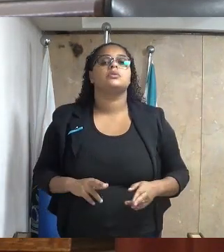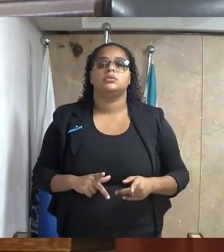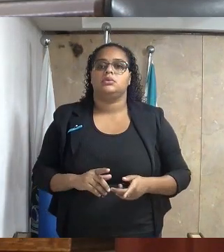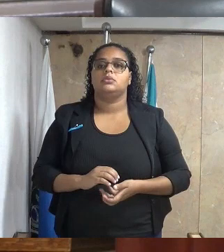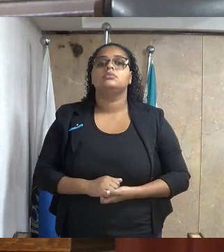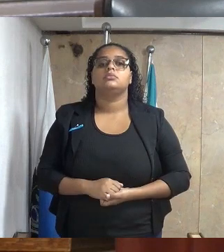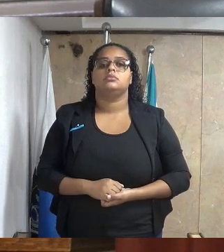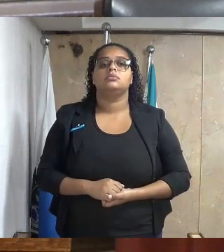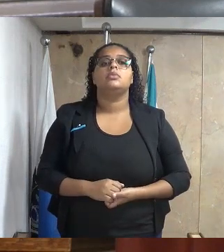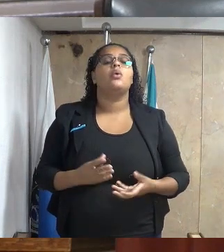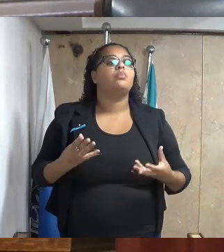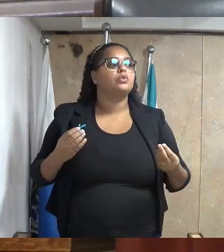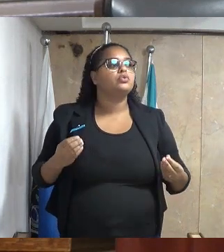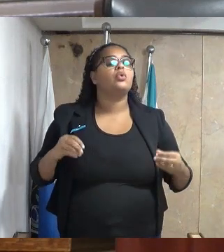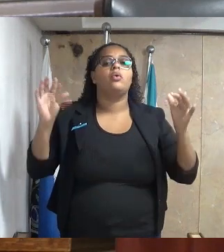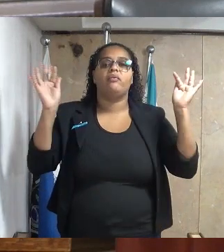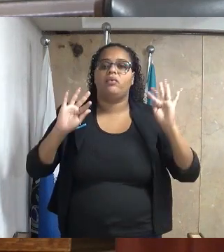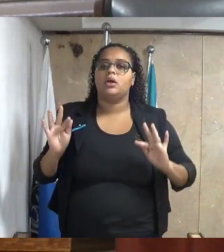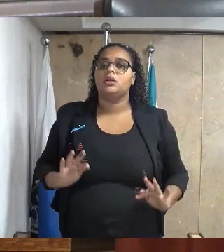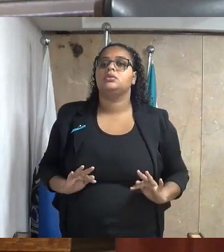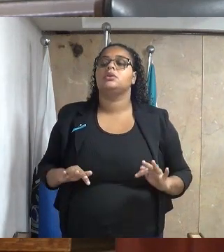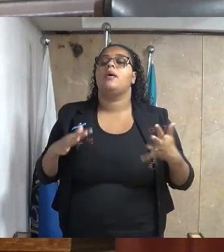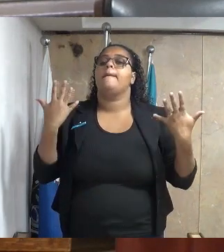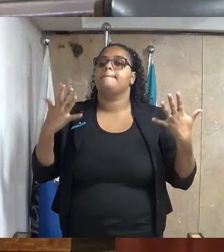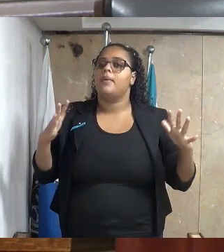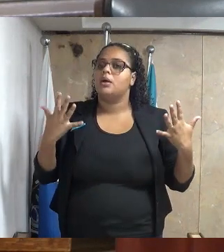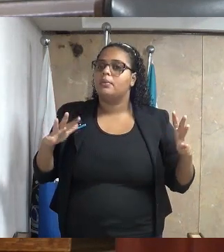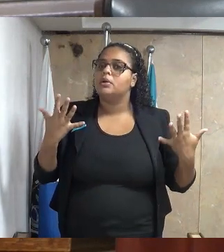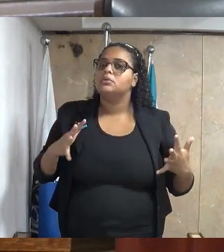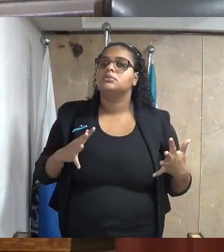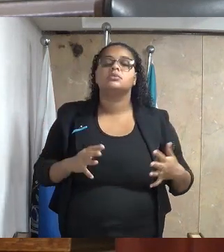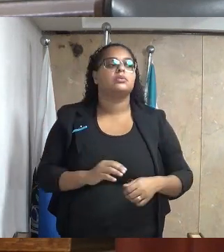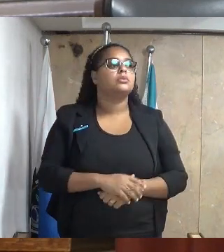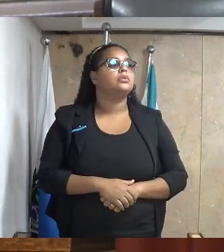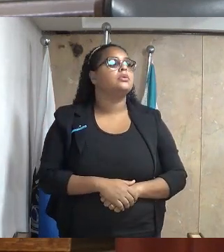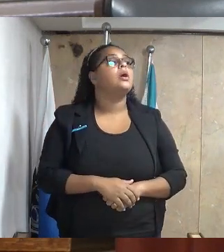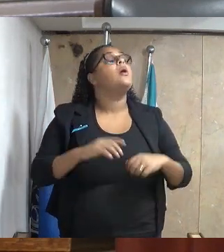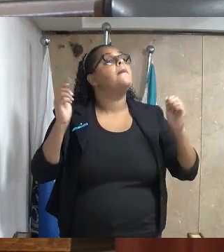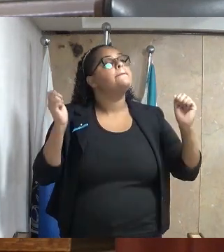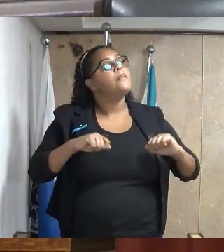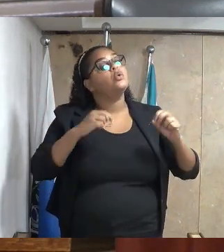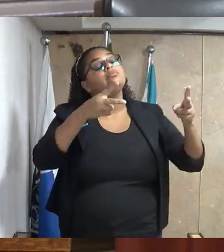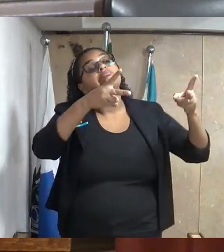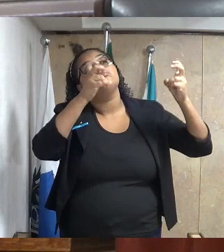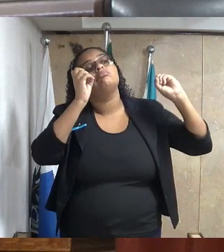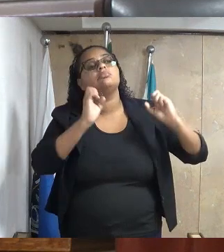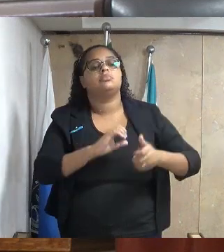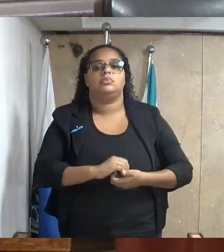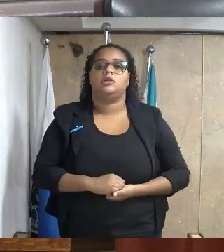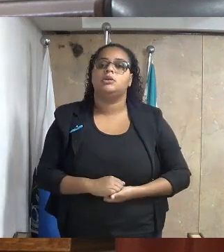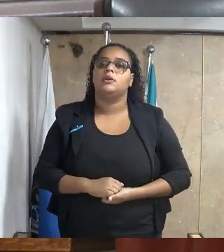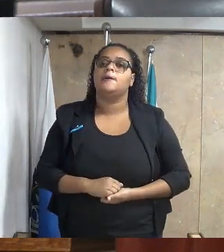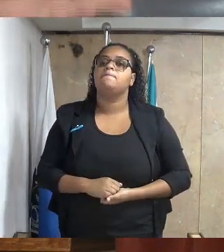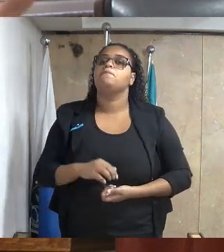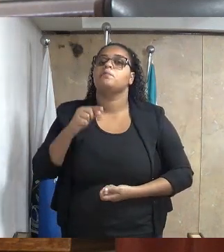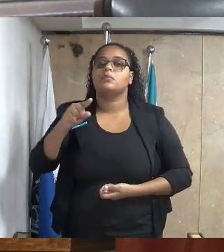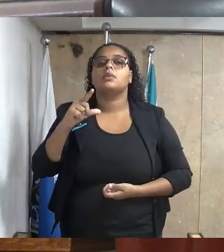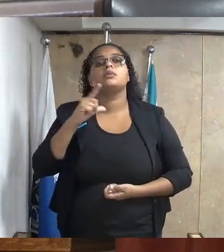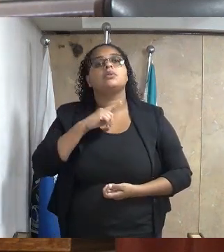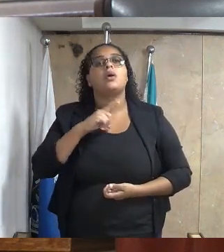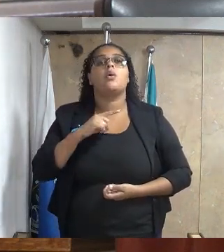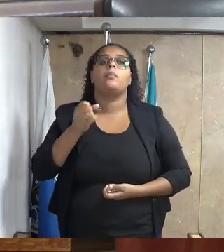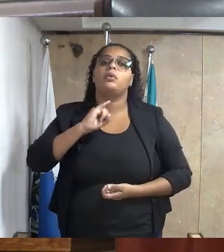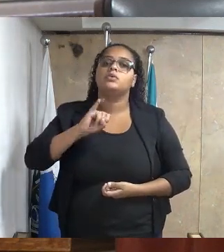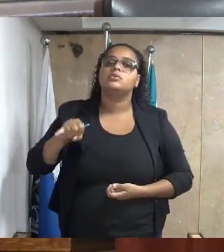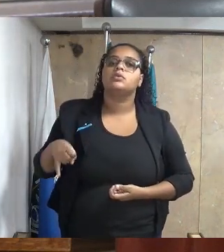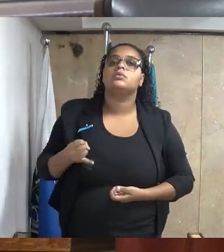Excelência, muito feliz na fala, parabenizo, e pude perceber, quem teve a